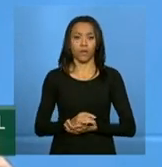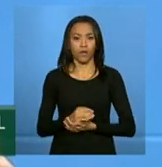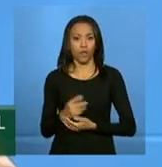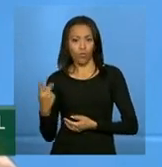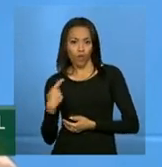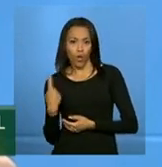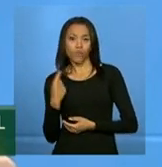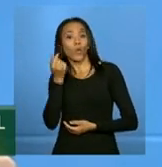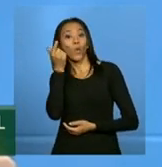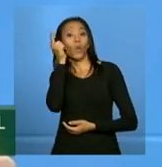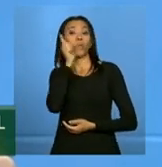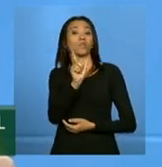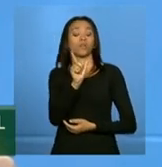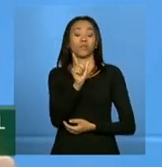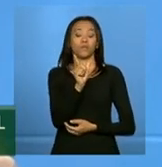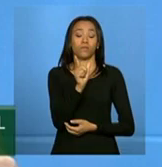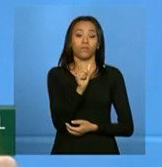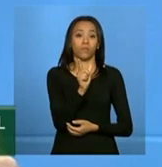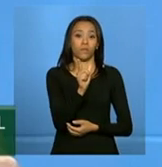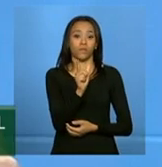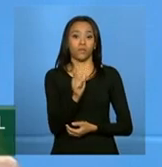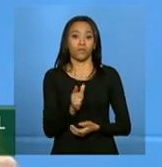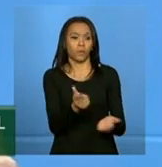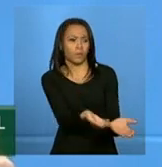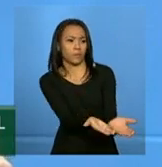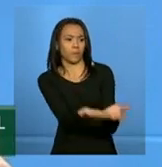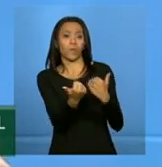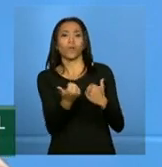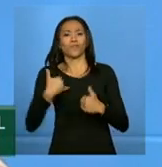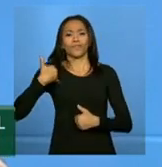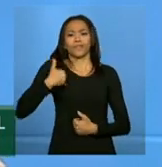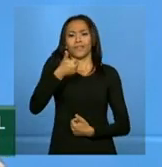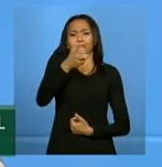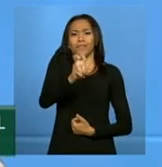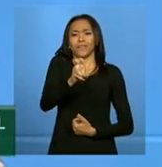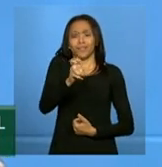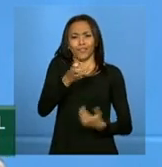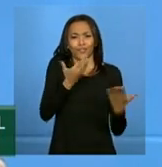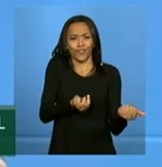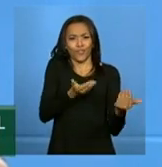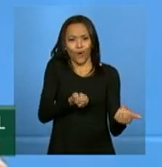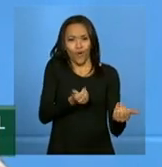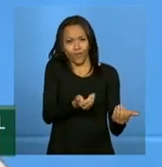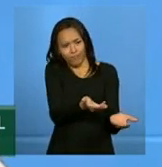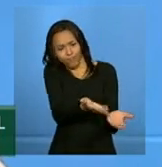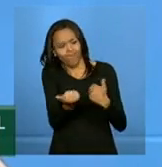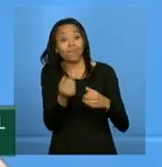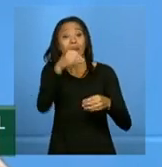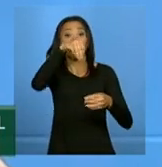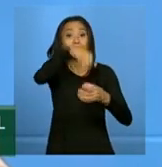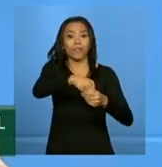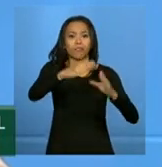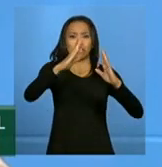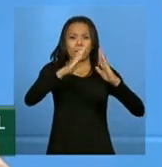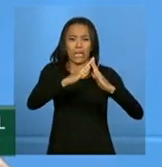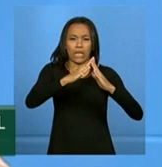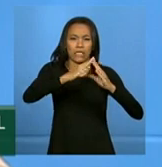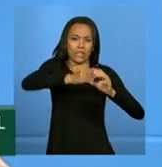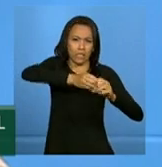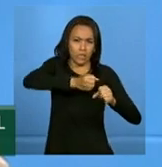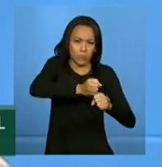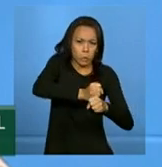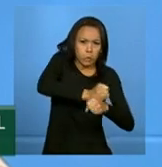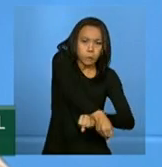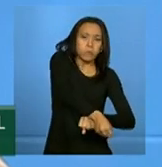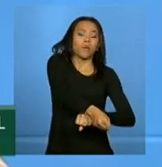conseguimos resgatar uma jovem de 15 anos de idade do trabalho doméstico. Ela tinha